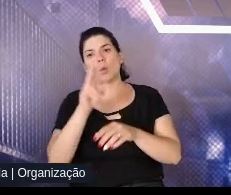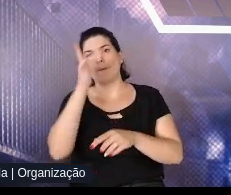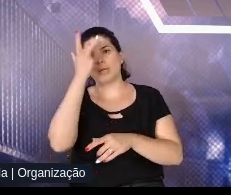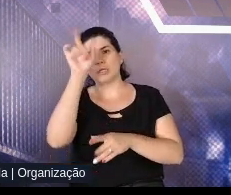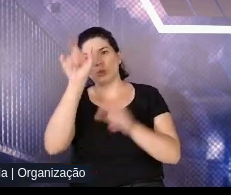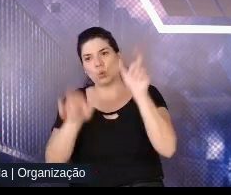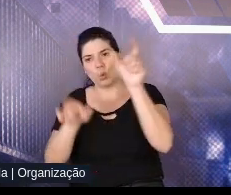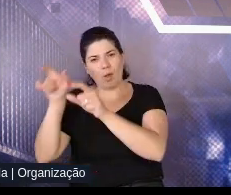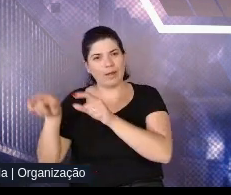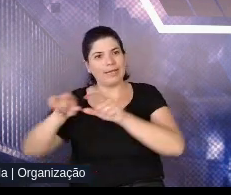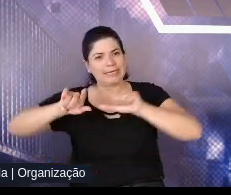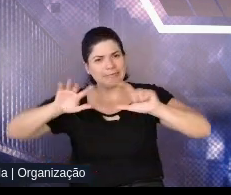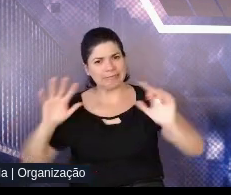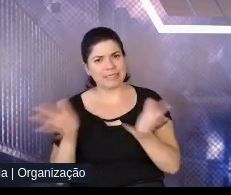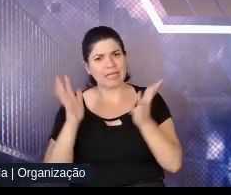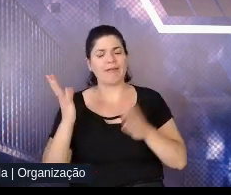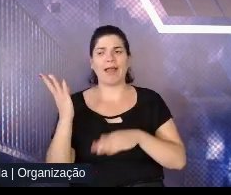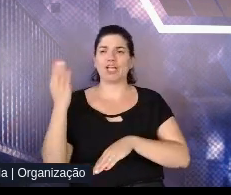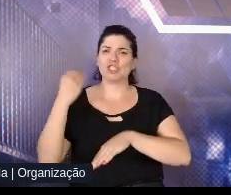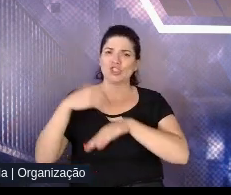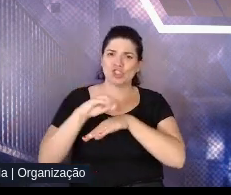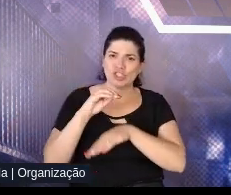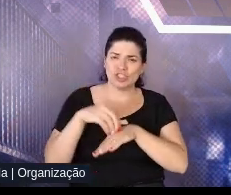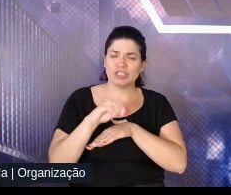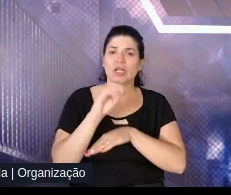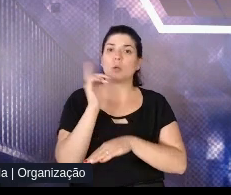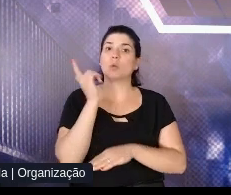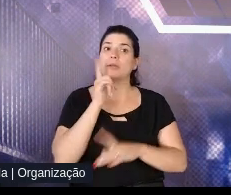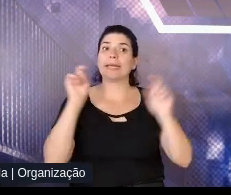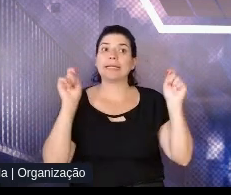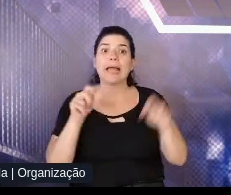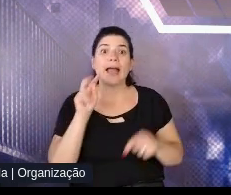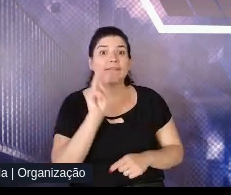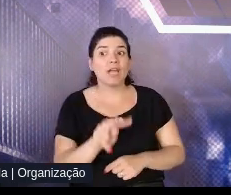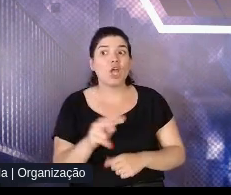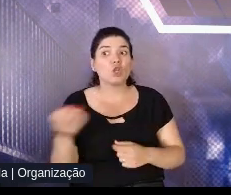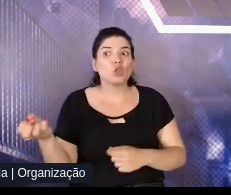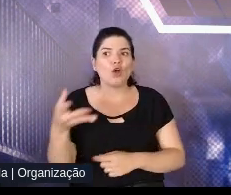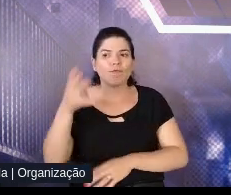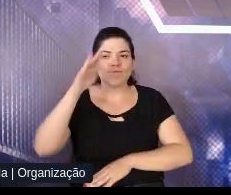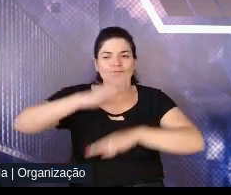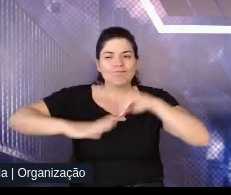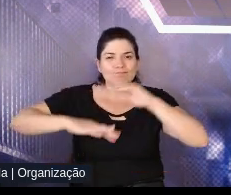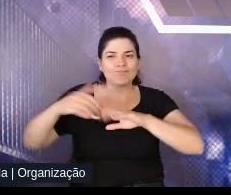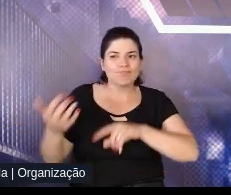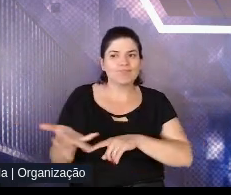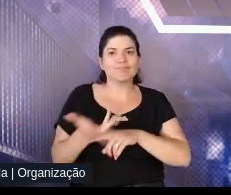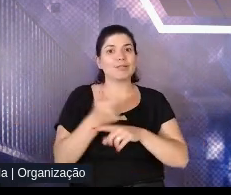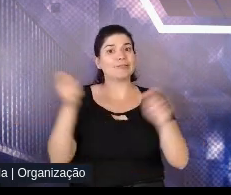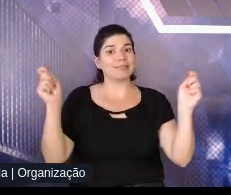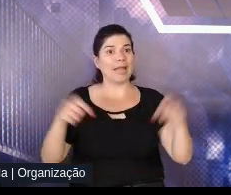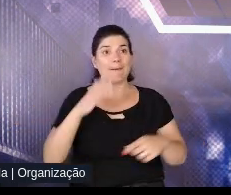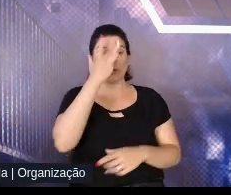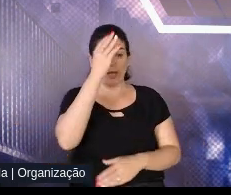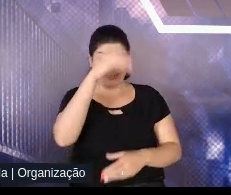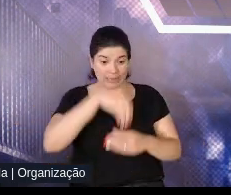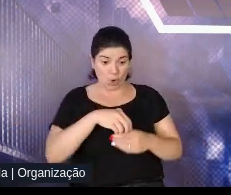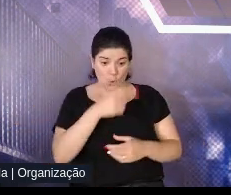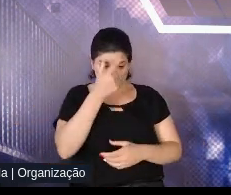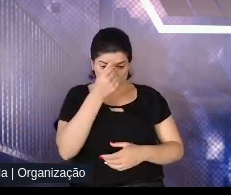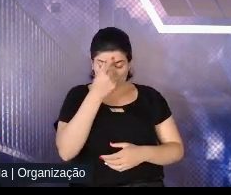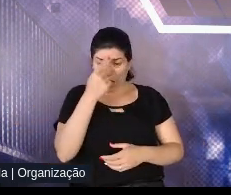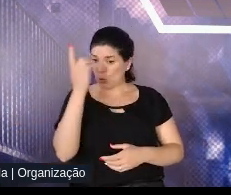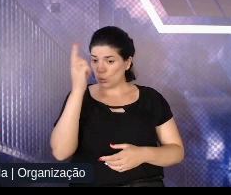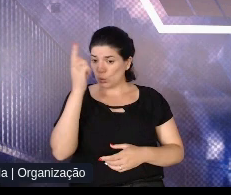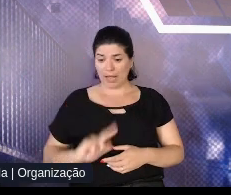ali incentivando, dando dicas, a gente consegue ver novos talentos. Tantas pessoas estão na universidade e não sabem do seu